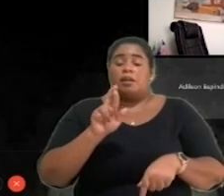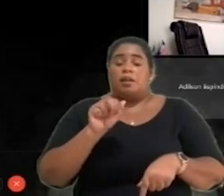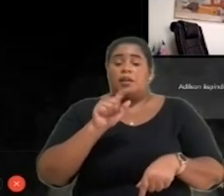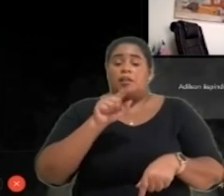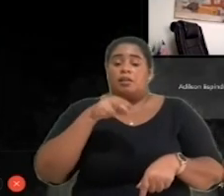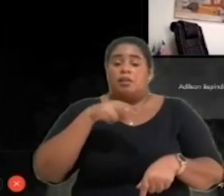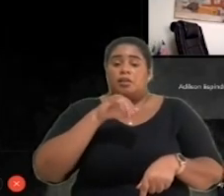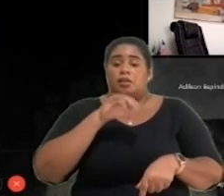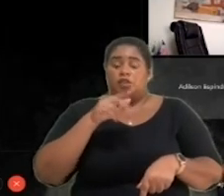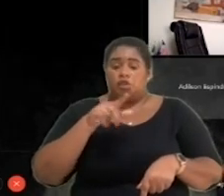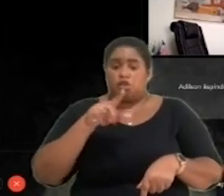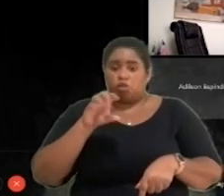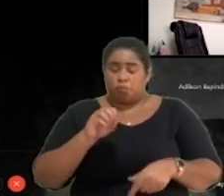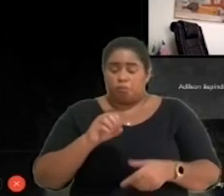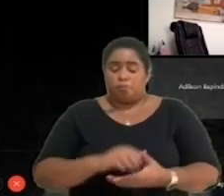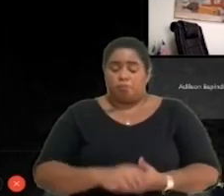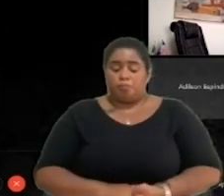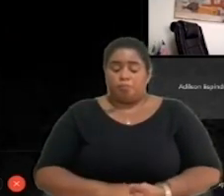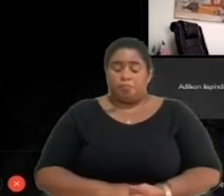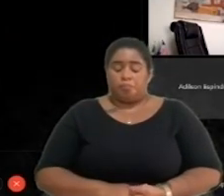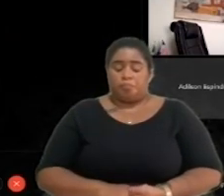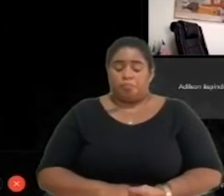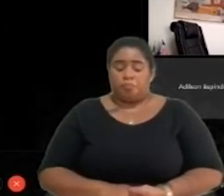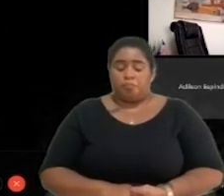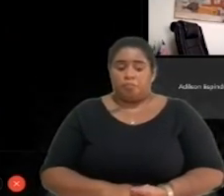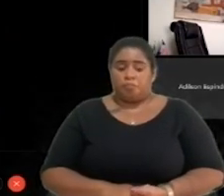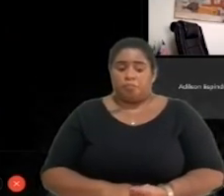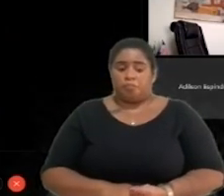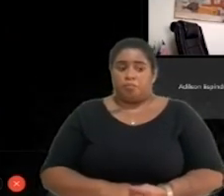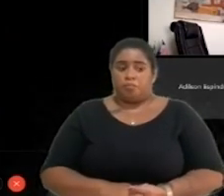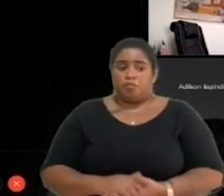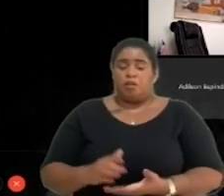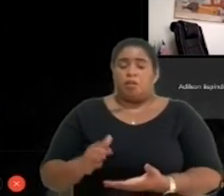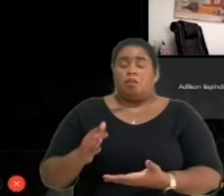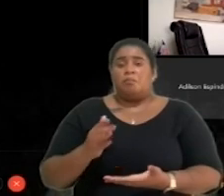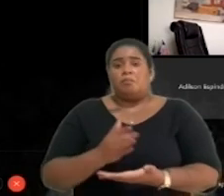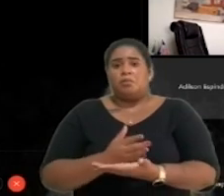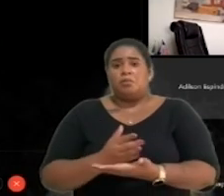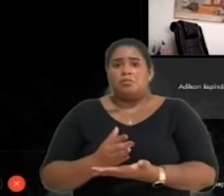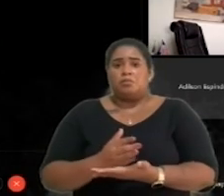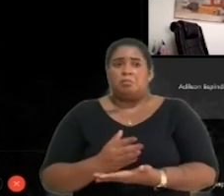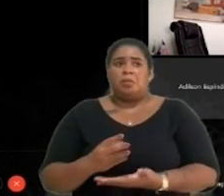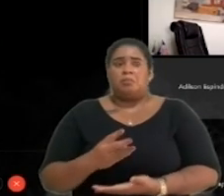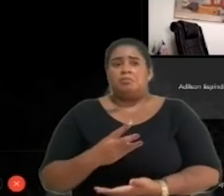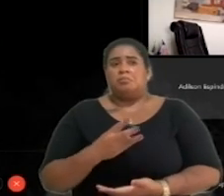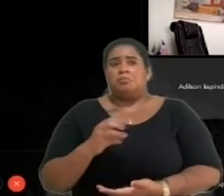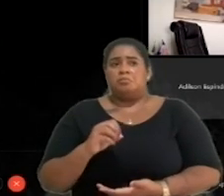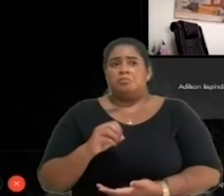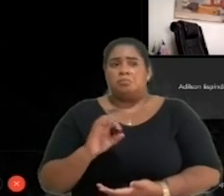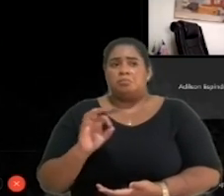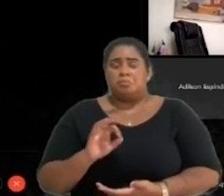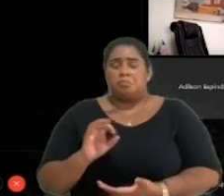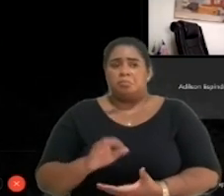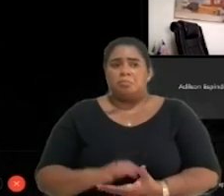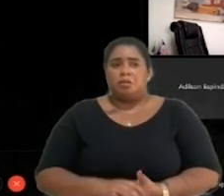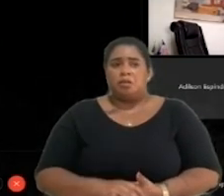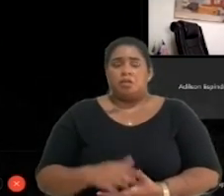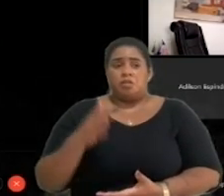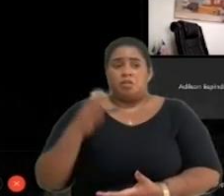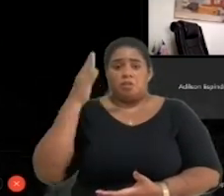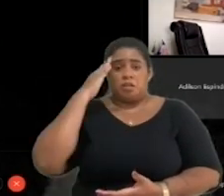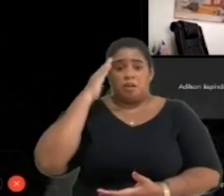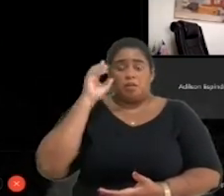mármore e mais ou menos 30%, 40% do granito. É a principal riqueza e o